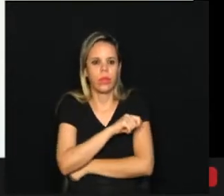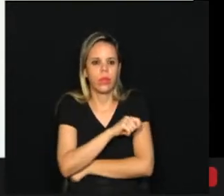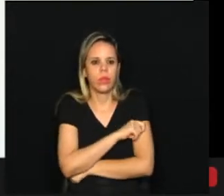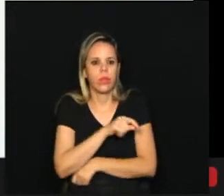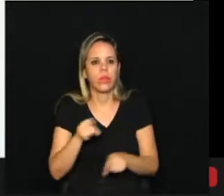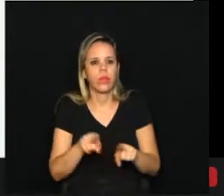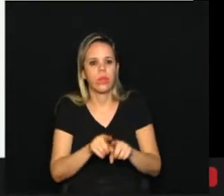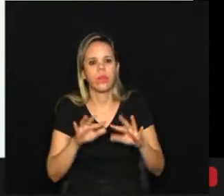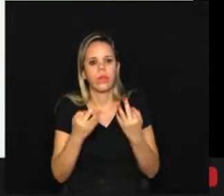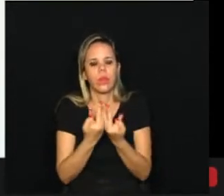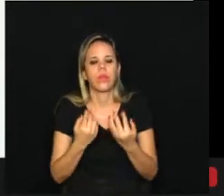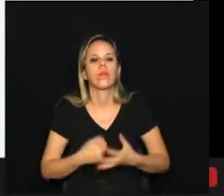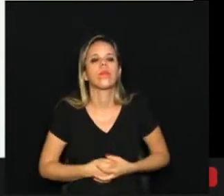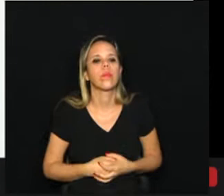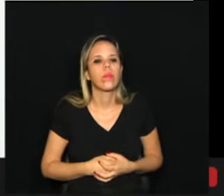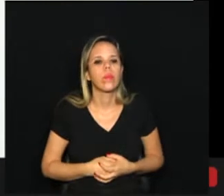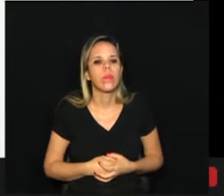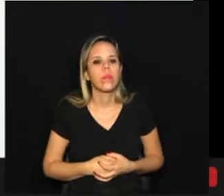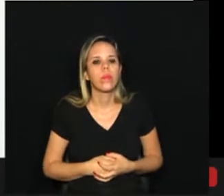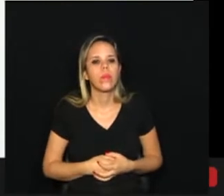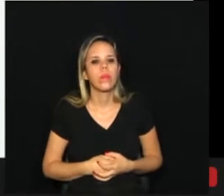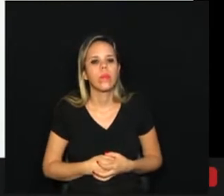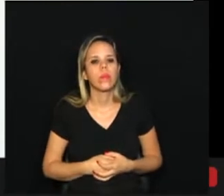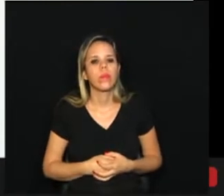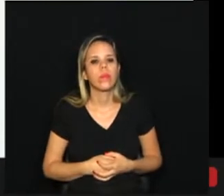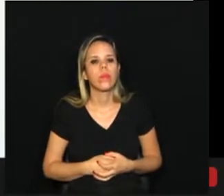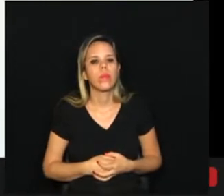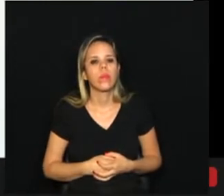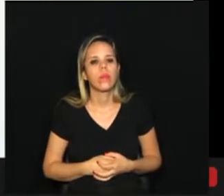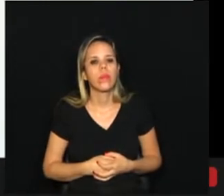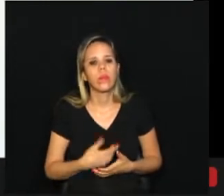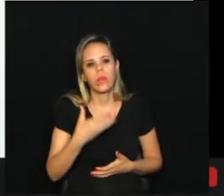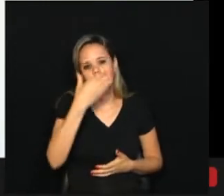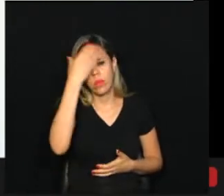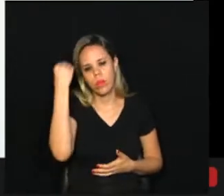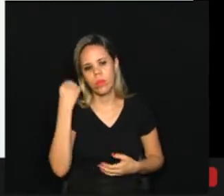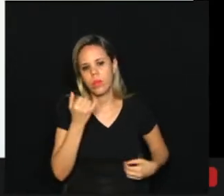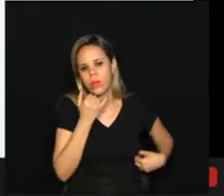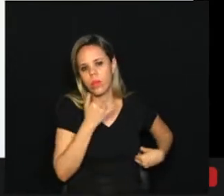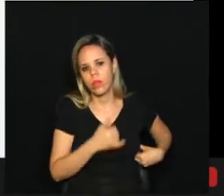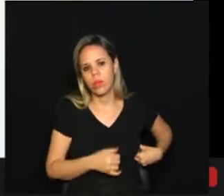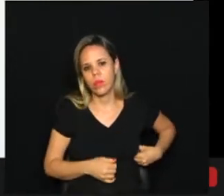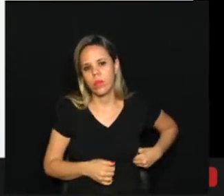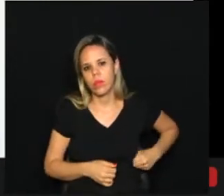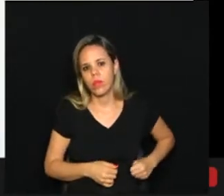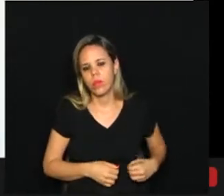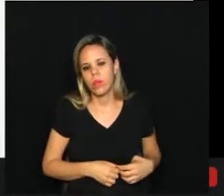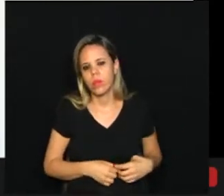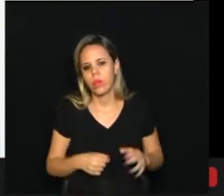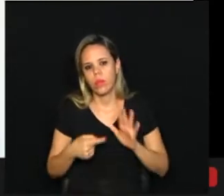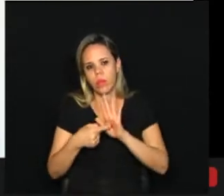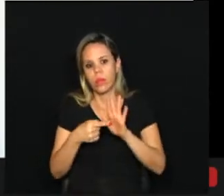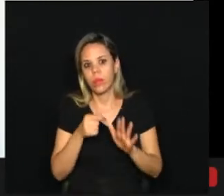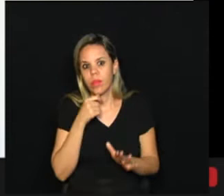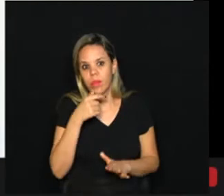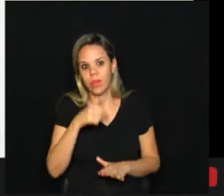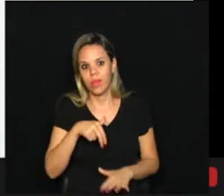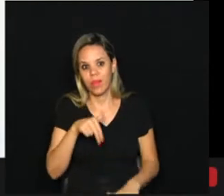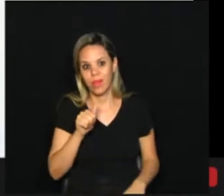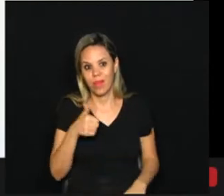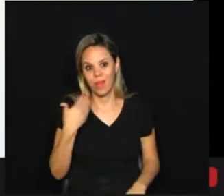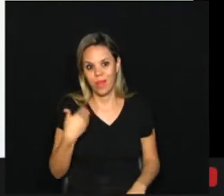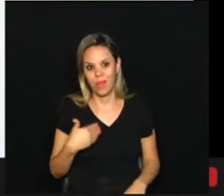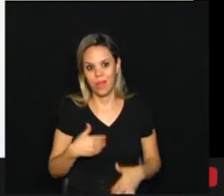também os pais. Mais uma coisa, eu acho que eu esqueci, perdão. não me apresentei. Eu sou Ana